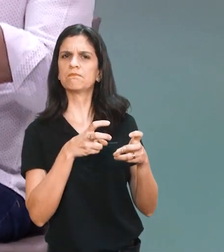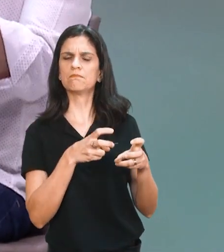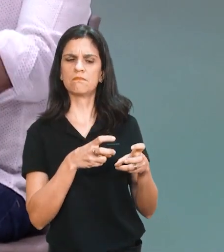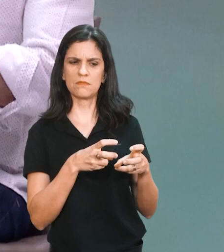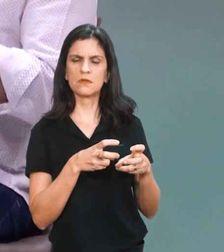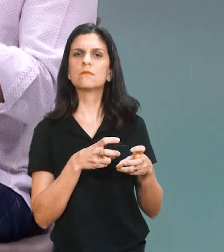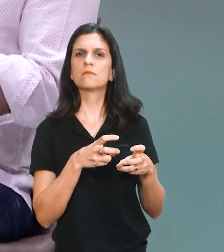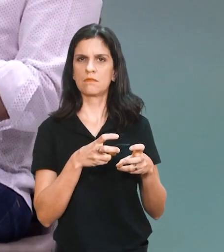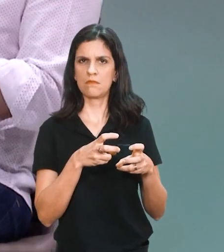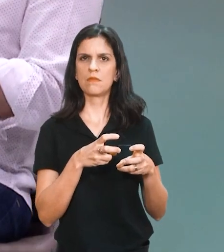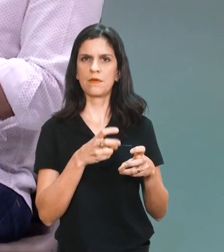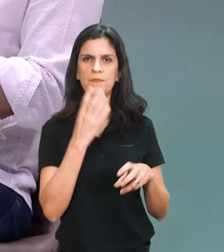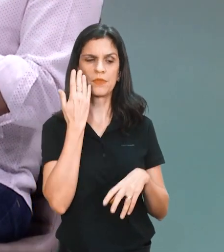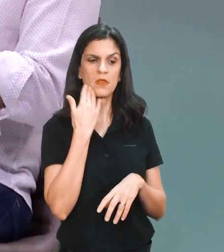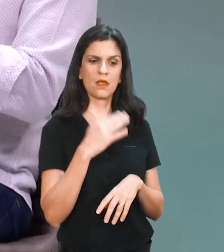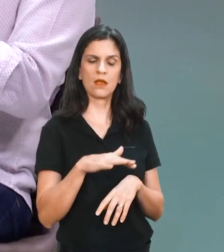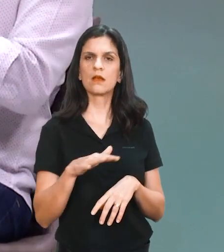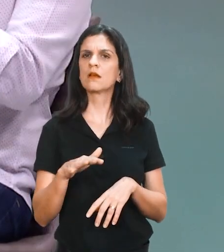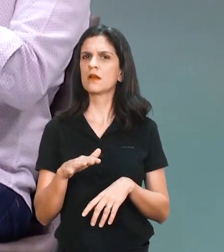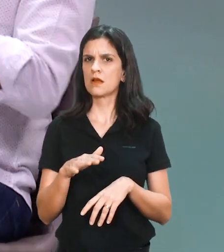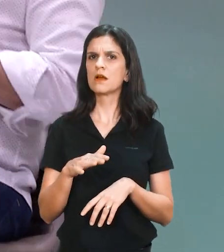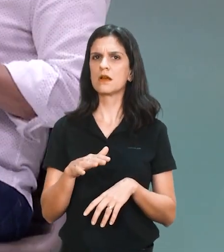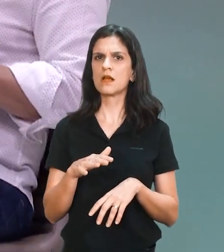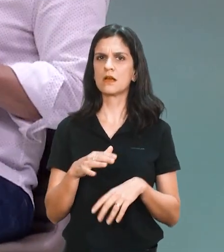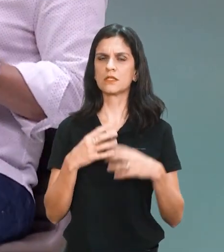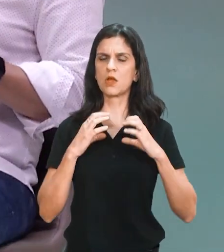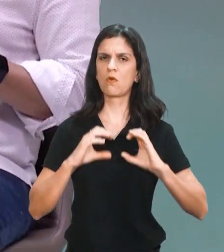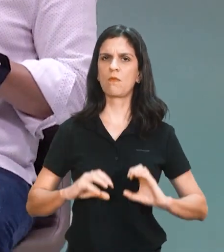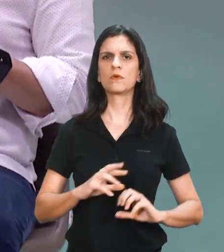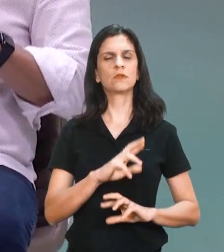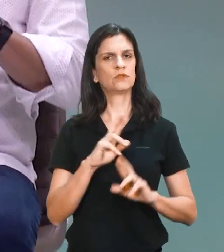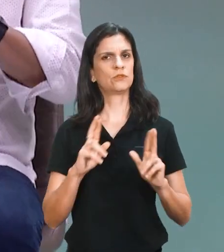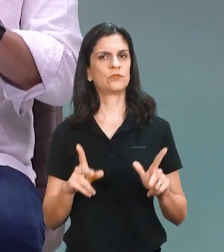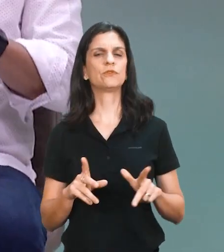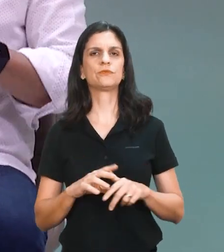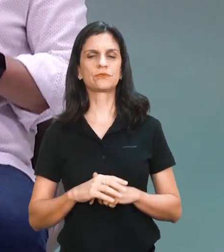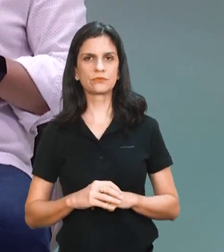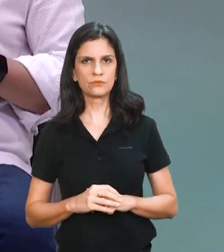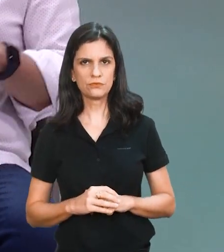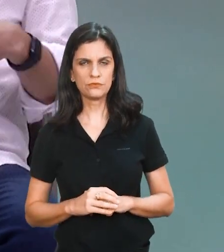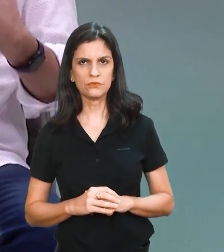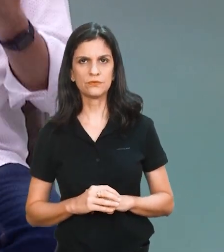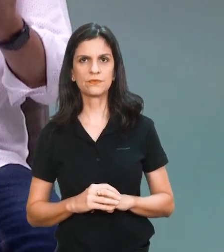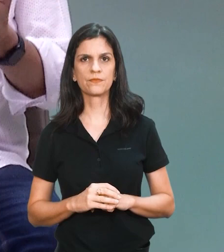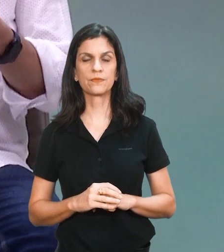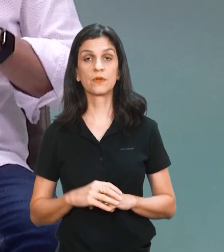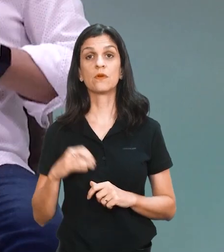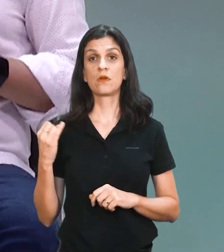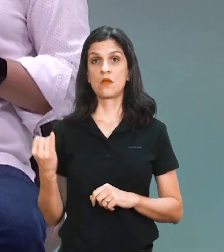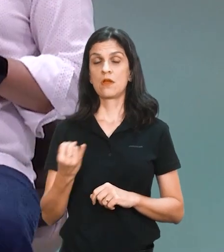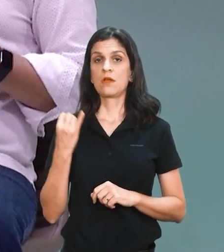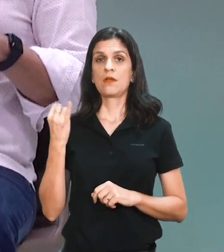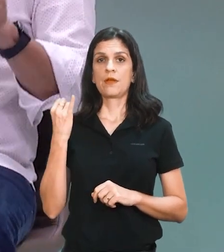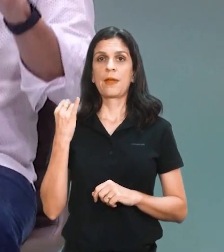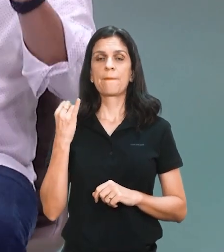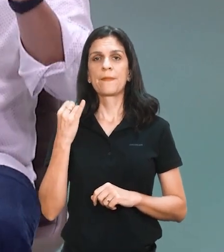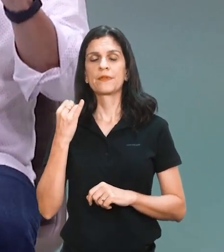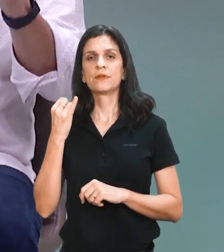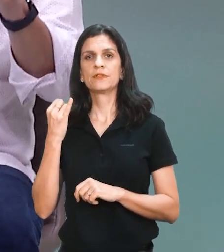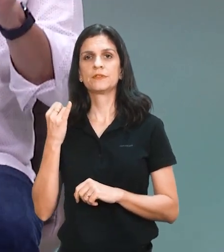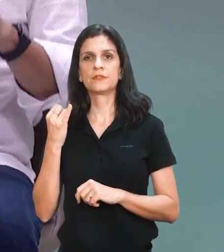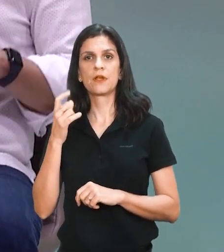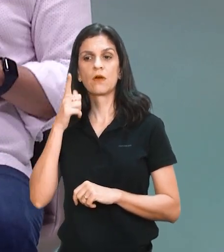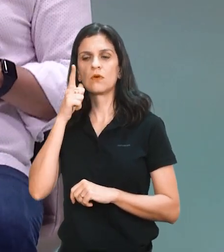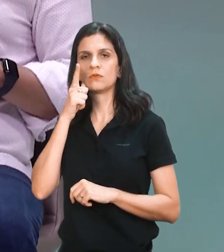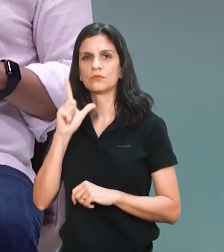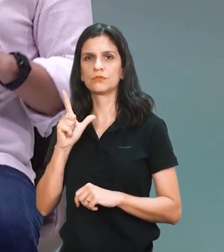de tempos em tempos ele está passando. Ele começa a ter esse entendimento acerca dessa criança. Então com isso eu vejo que a gente